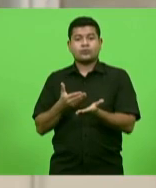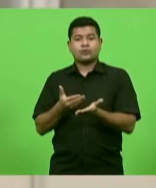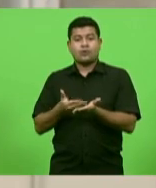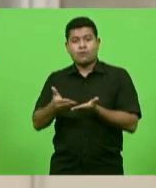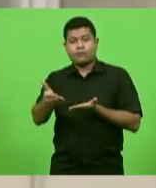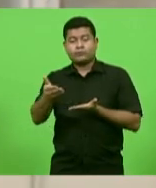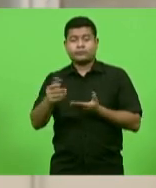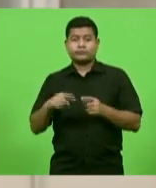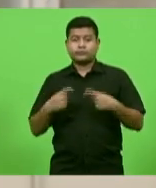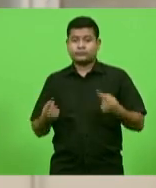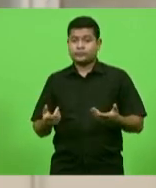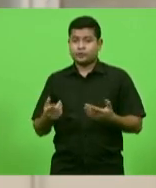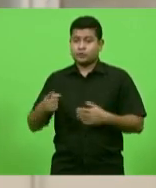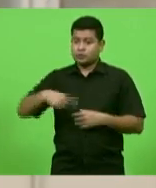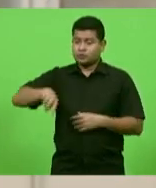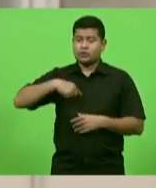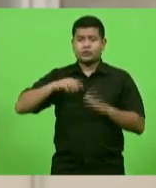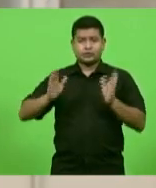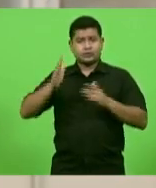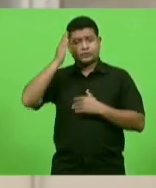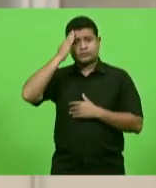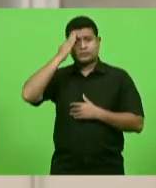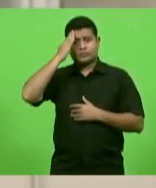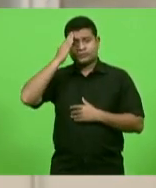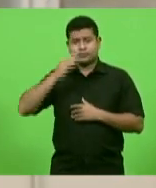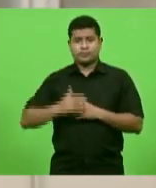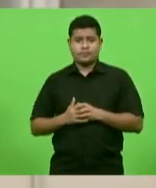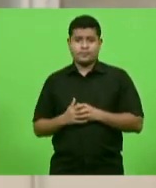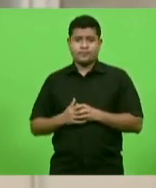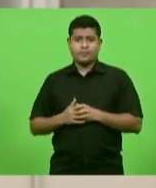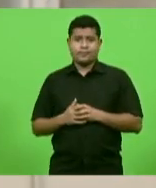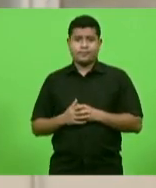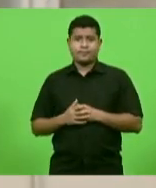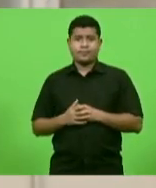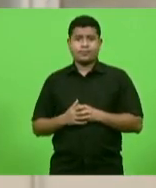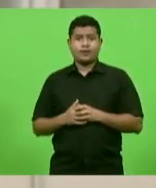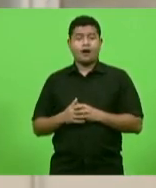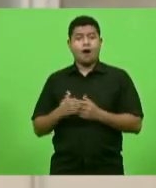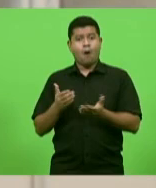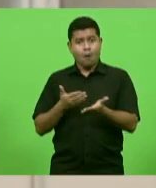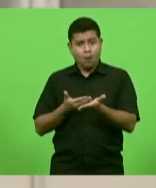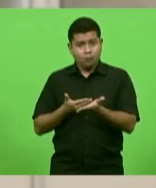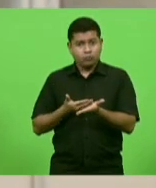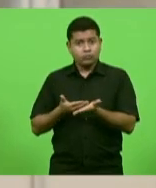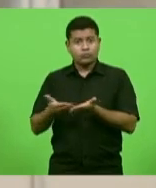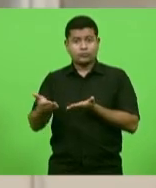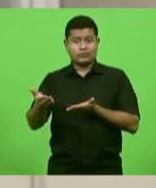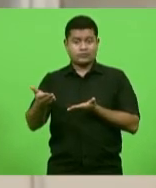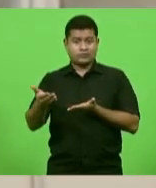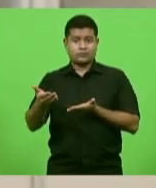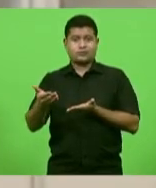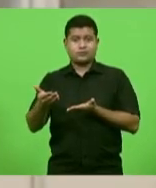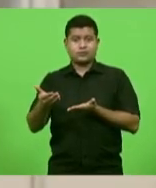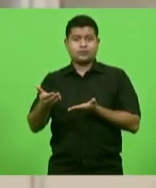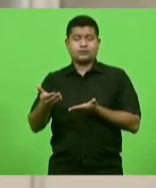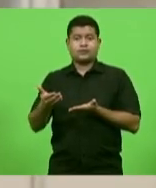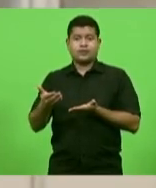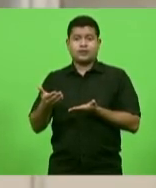então nós todos já sabemos E desde o início